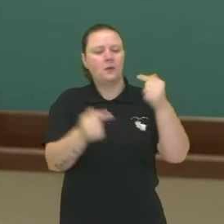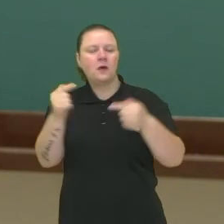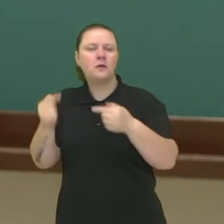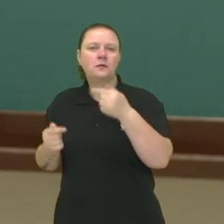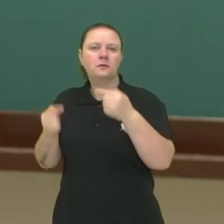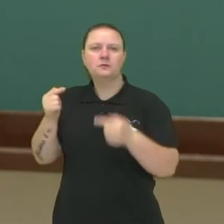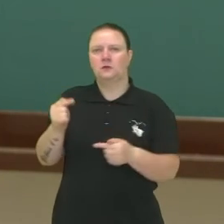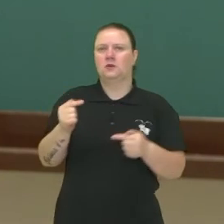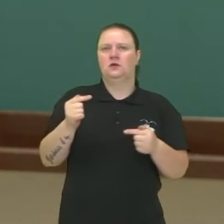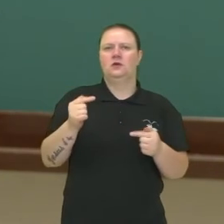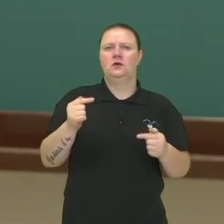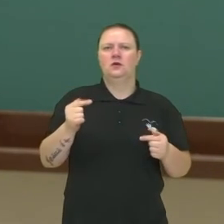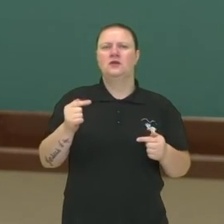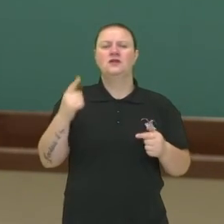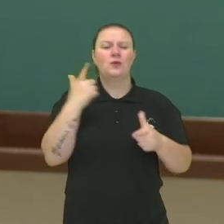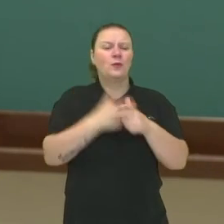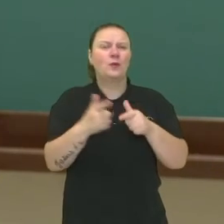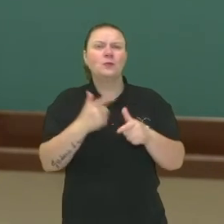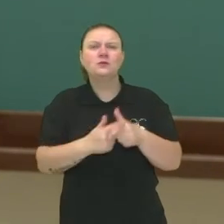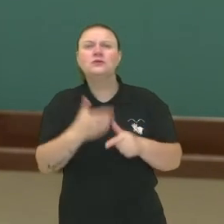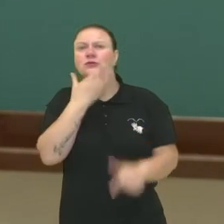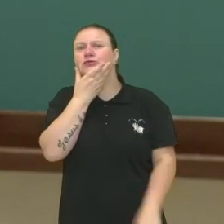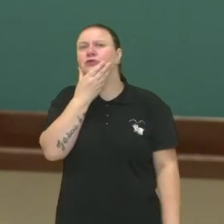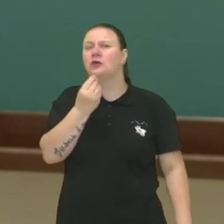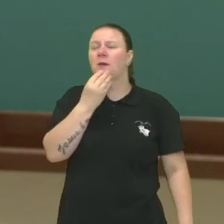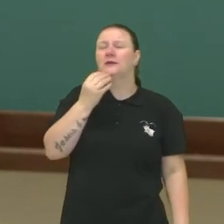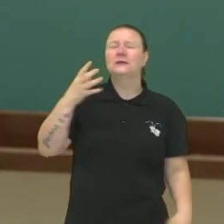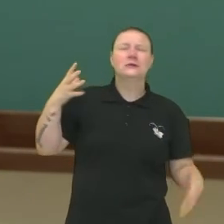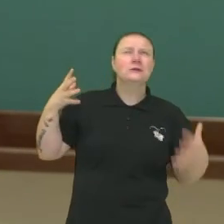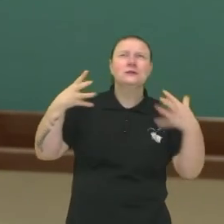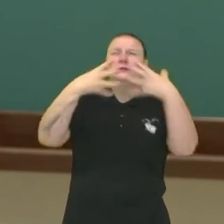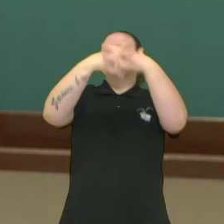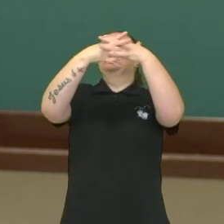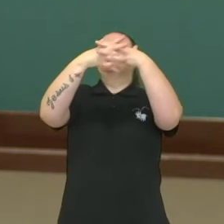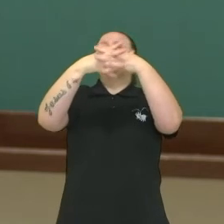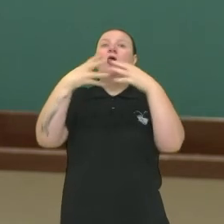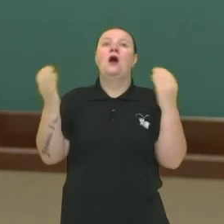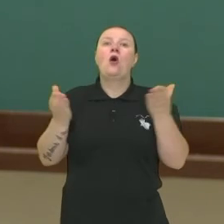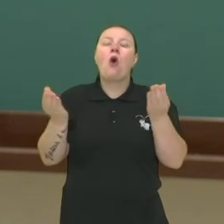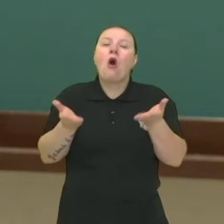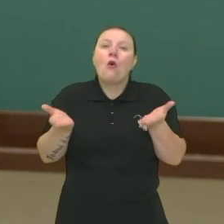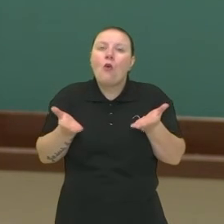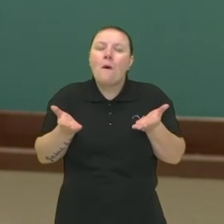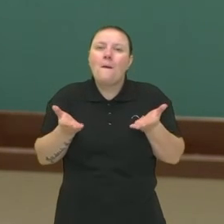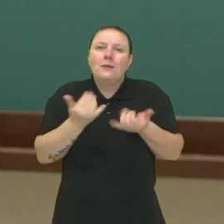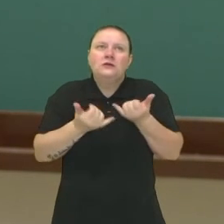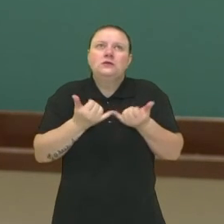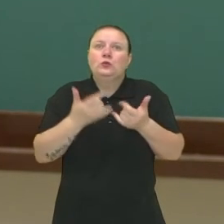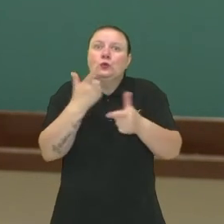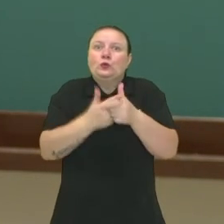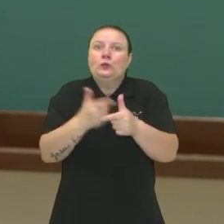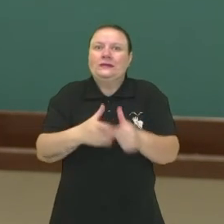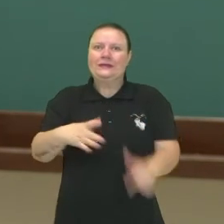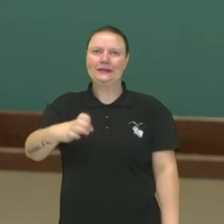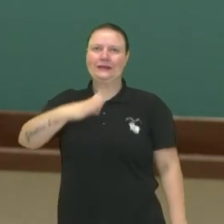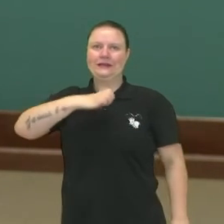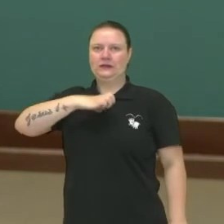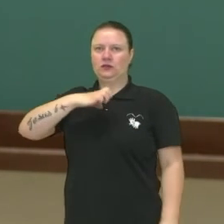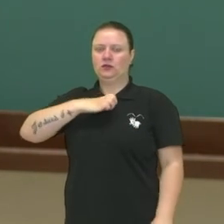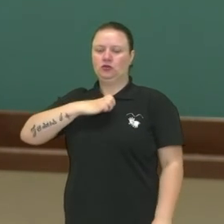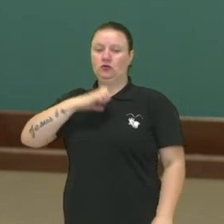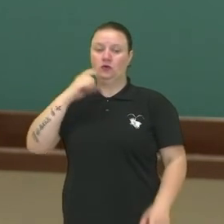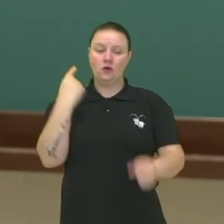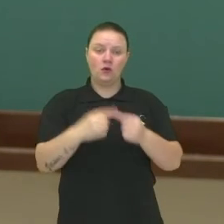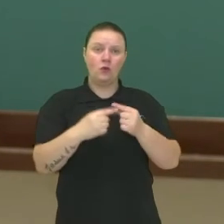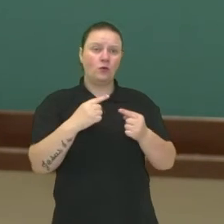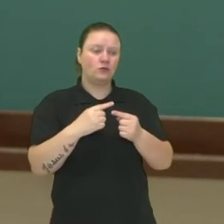esse conflito que o Honório está vivendo, né? Um dilema ético. O que fazer com a carteira? Se você